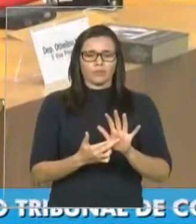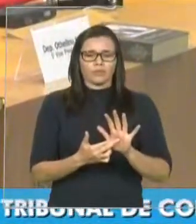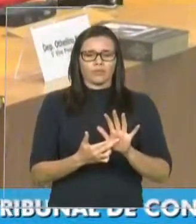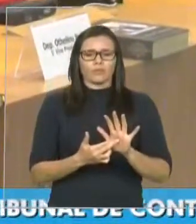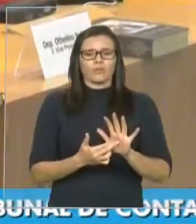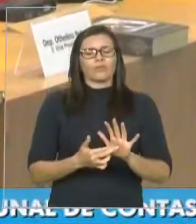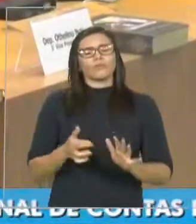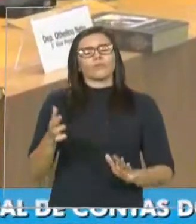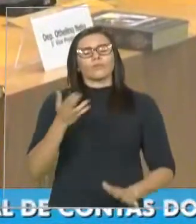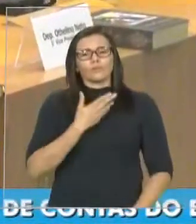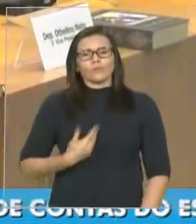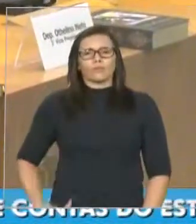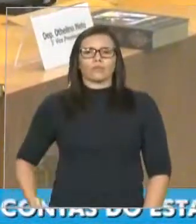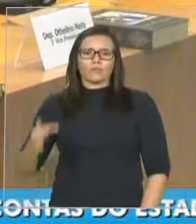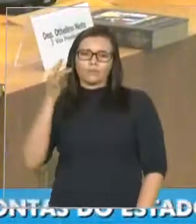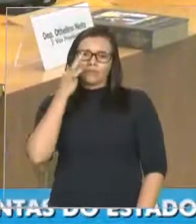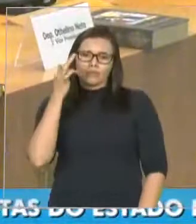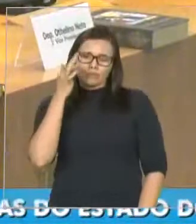Dino.